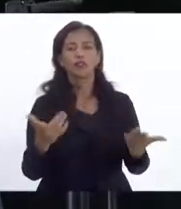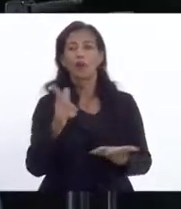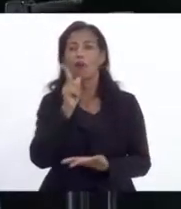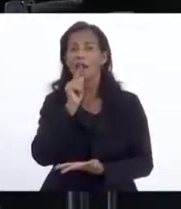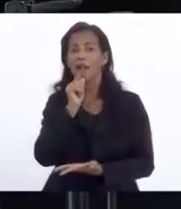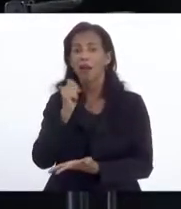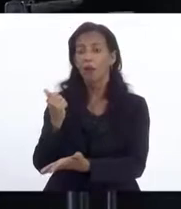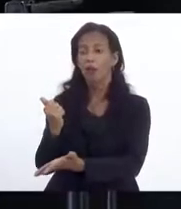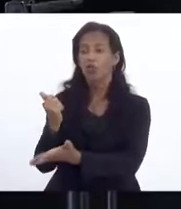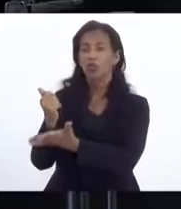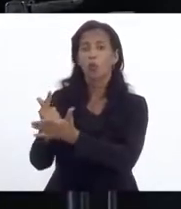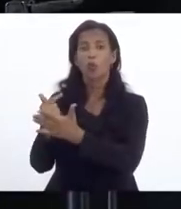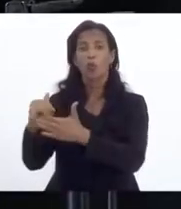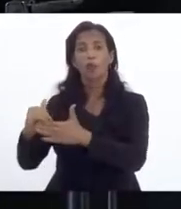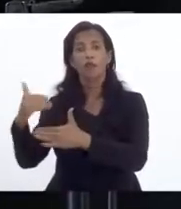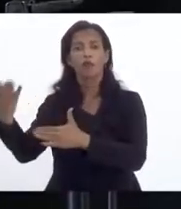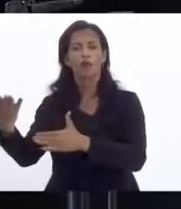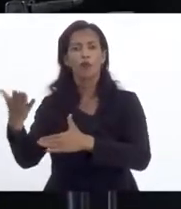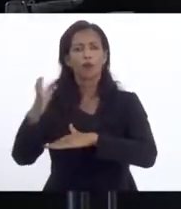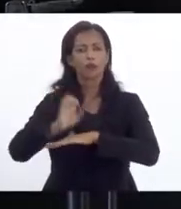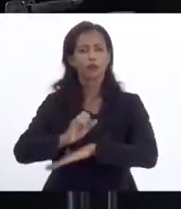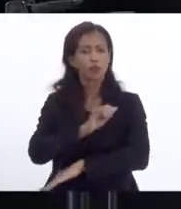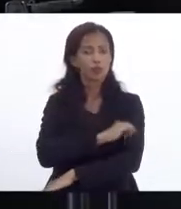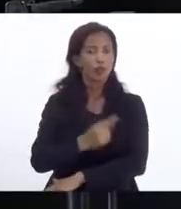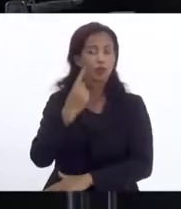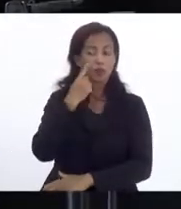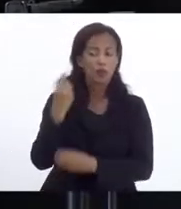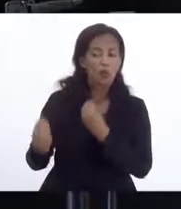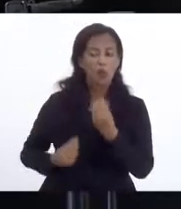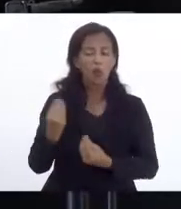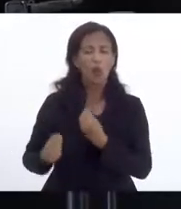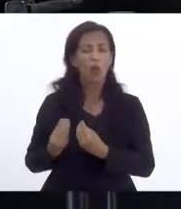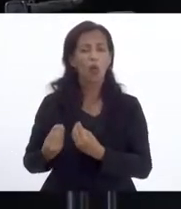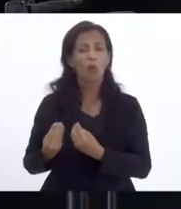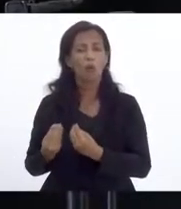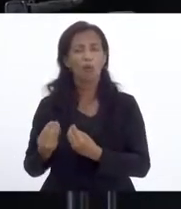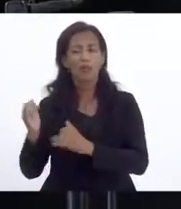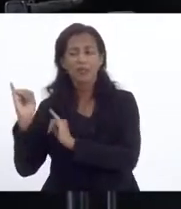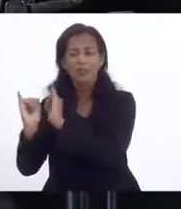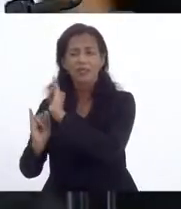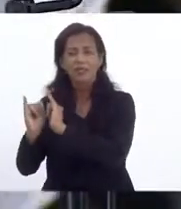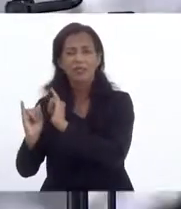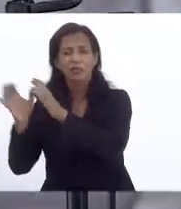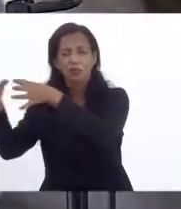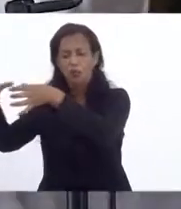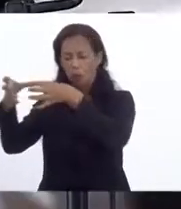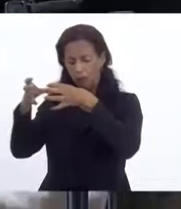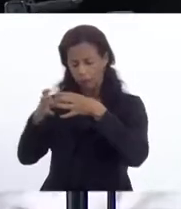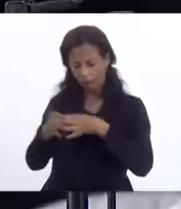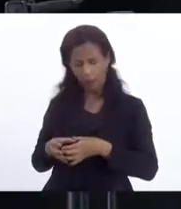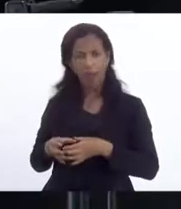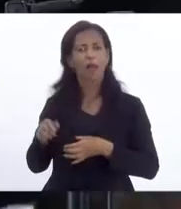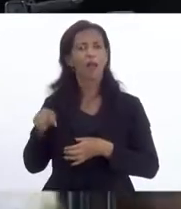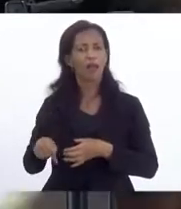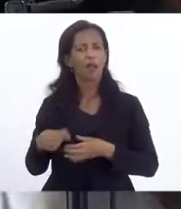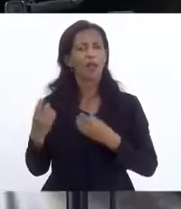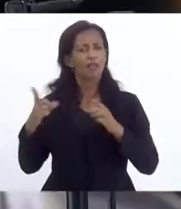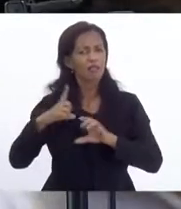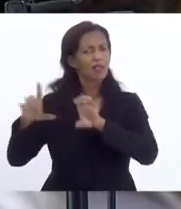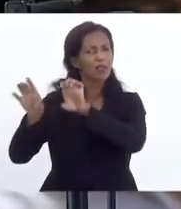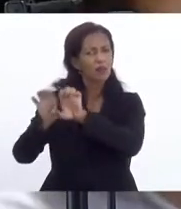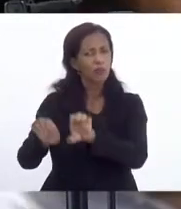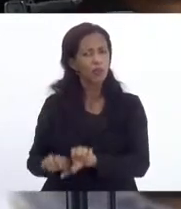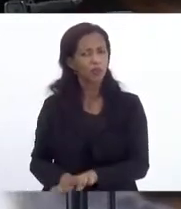gente compra fora do Estado do Rio de Janeiro, vamos ver como é que nós podemos fazer para trazer essas indústrias para cá. O Estado do Rio de Janeiro tem uma estrutura